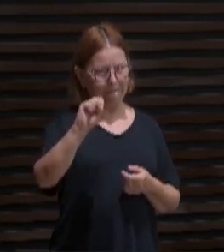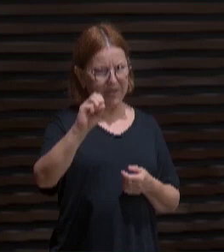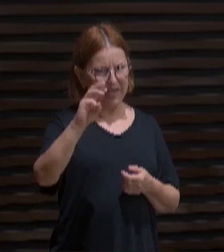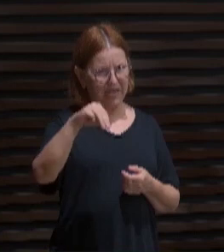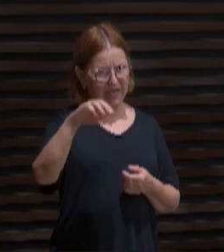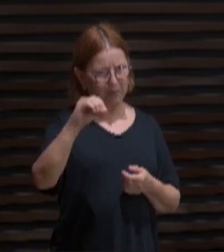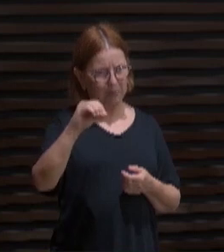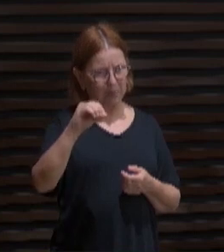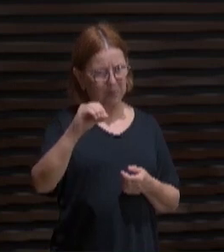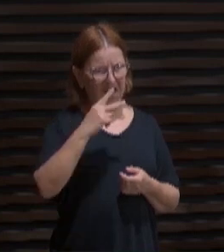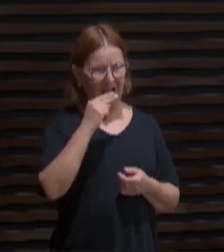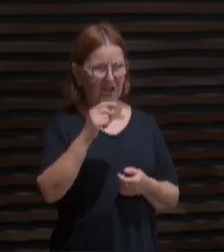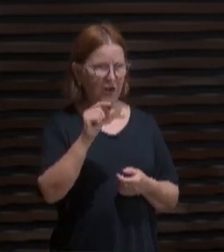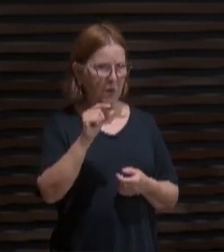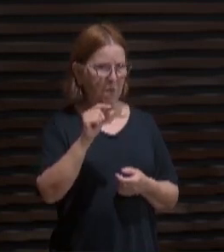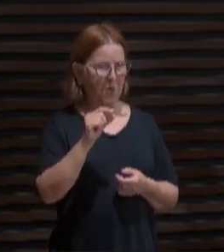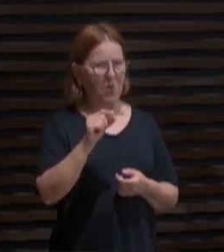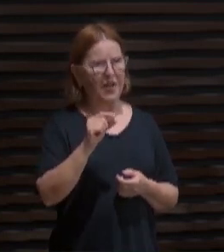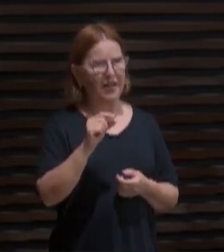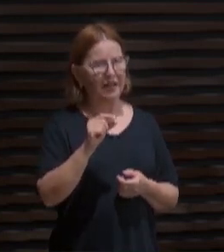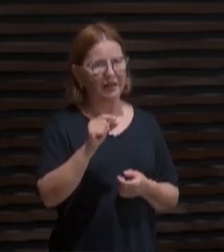esta palavra feminismo.